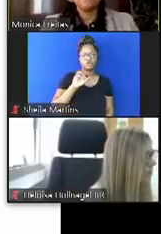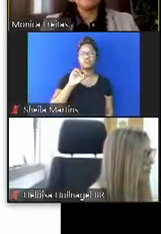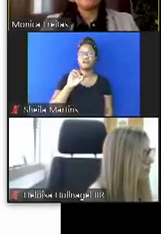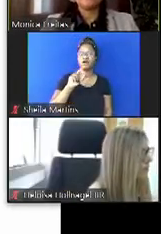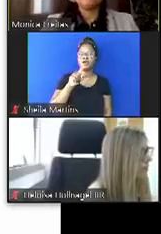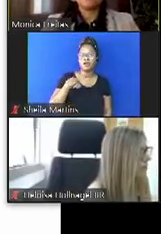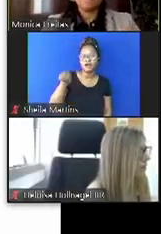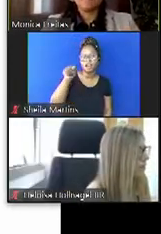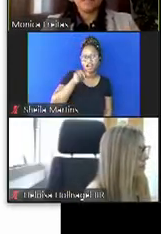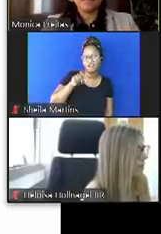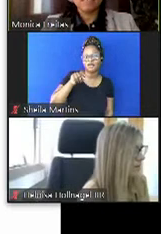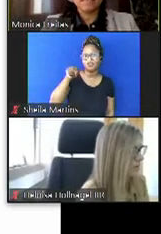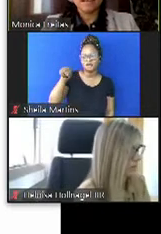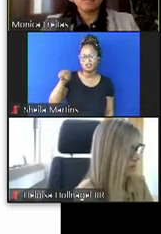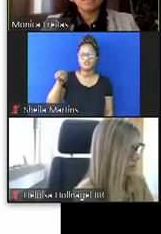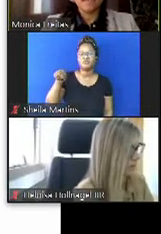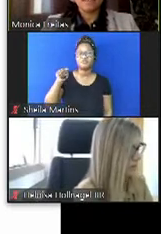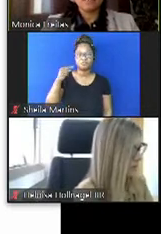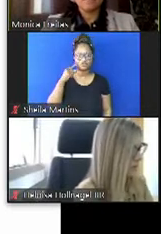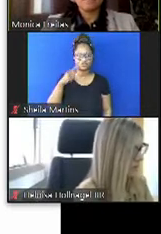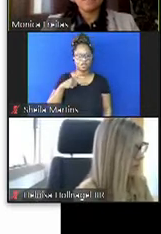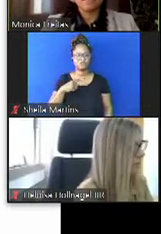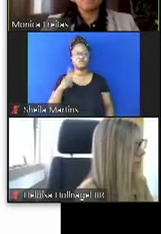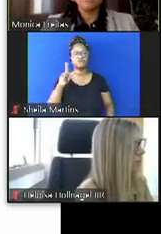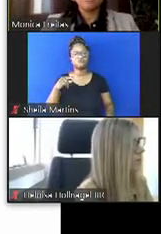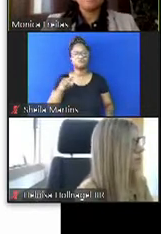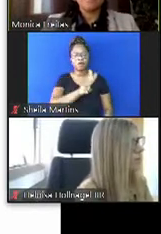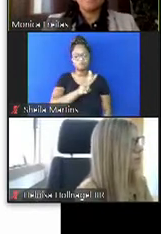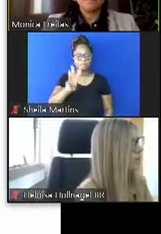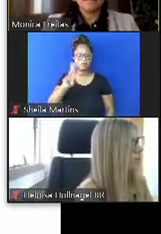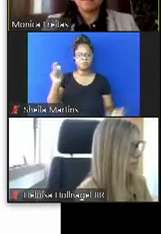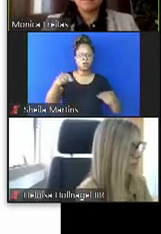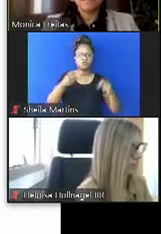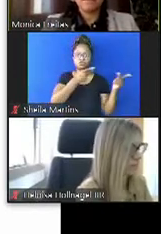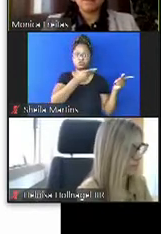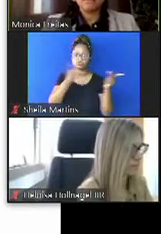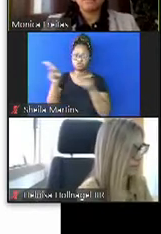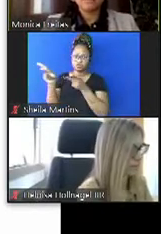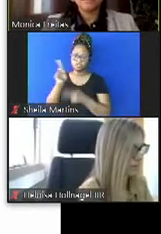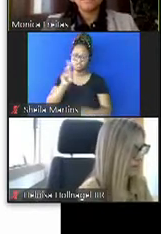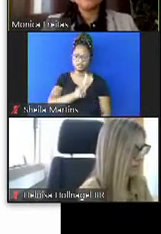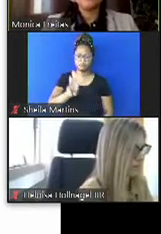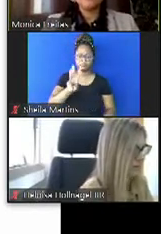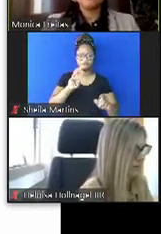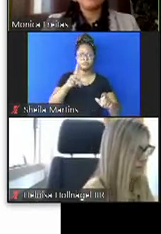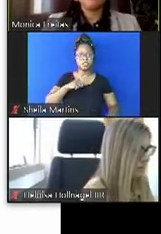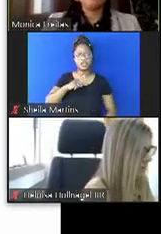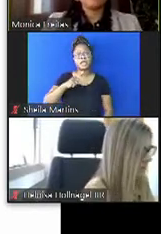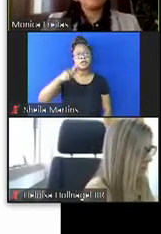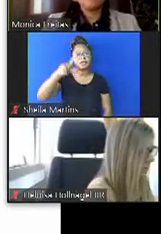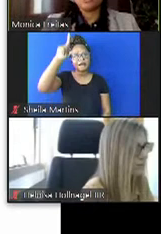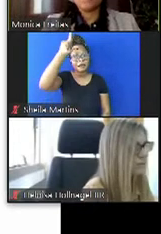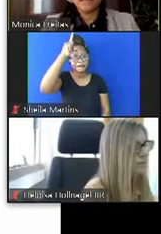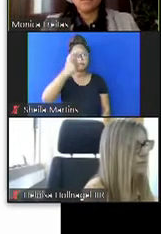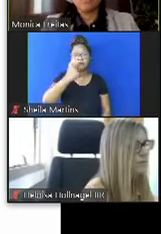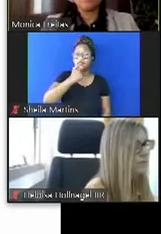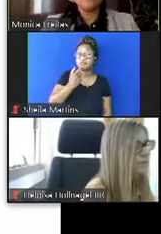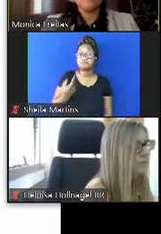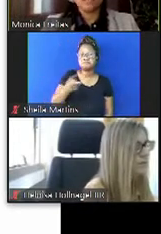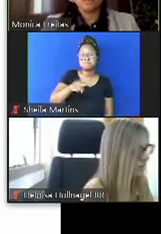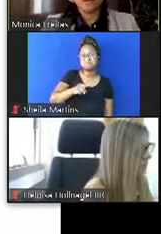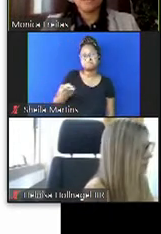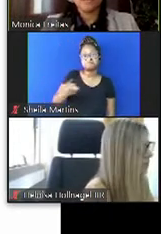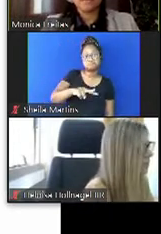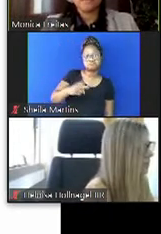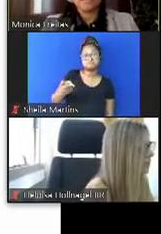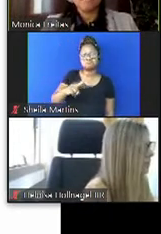info@avh.de, né? Vocês também podem visitar o site da Fundação, tem tanto em alemão quanto em inglês, tá? Se vocês tiverem alguma